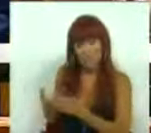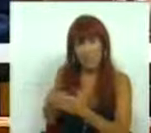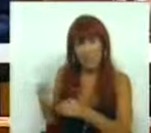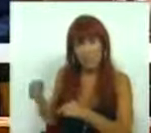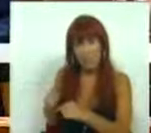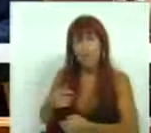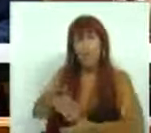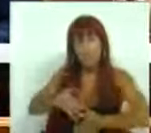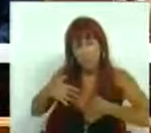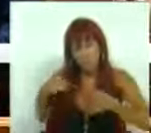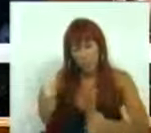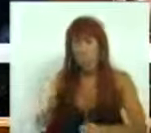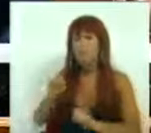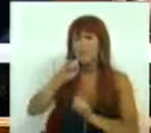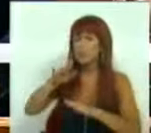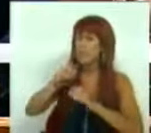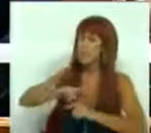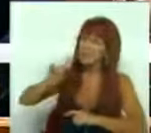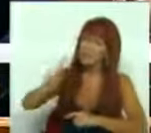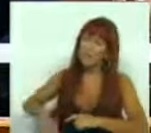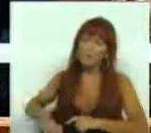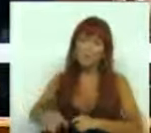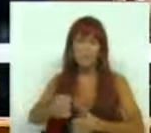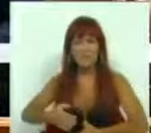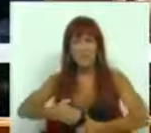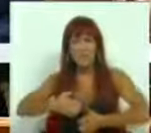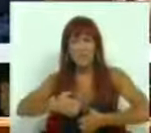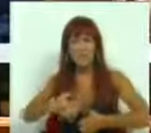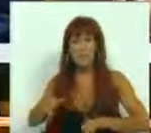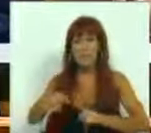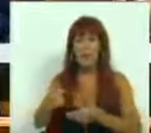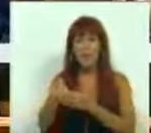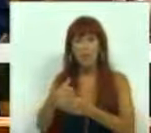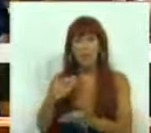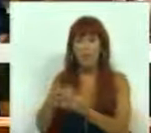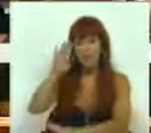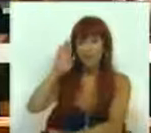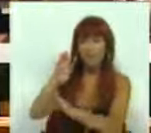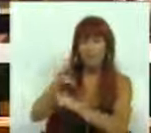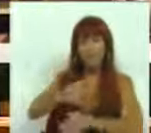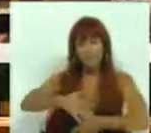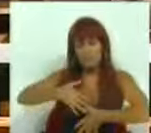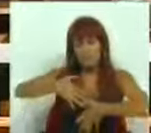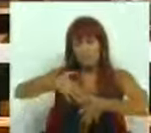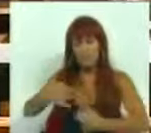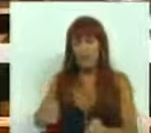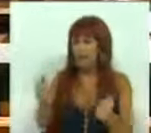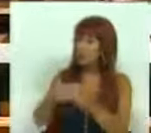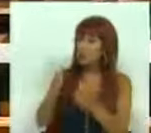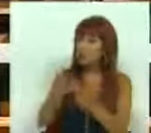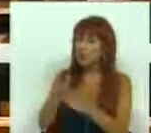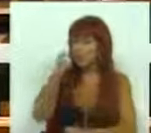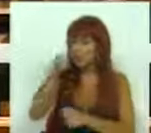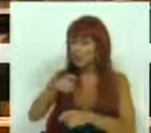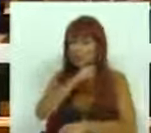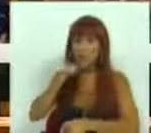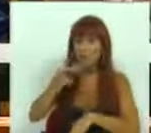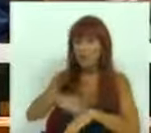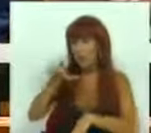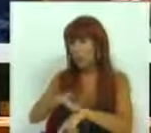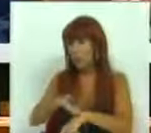um mínimo de conforto, o possível alívio, sintomas e também o apoio psicológico e emocional a todos quantos sofrem